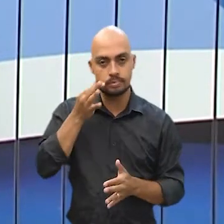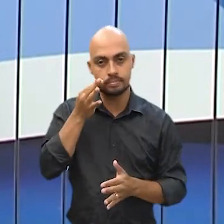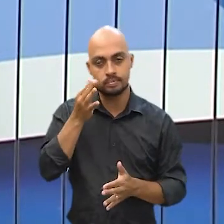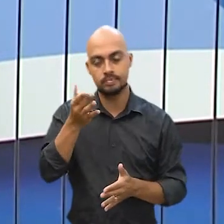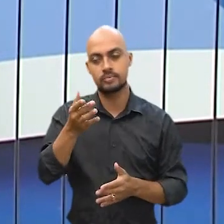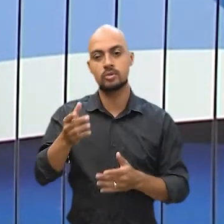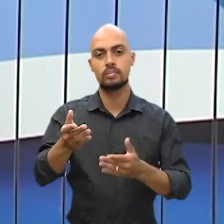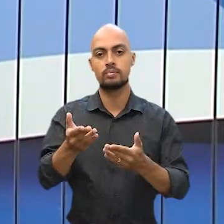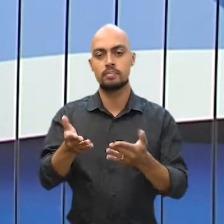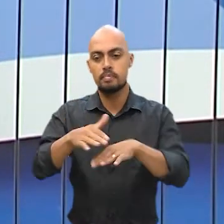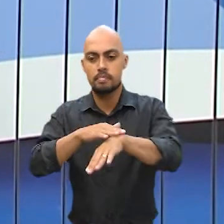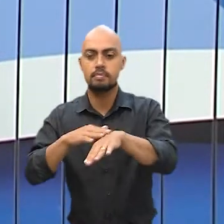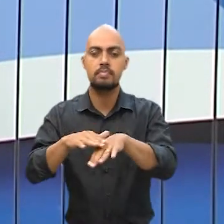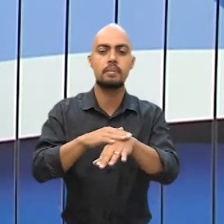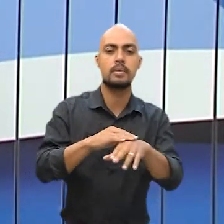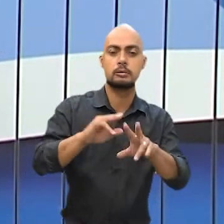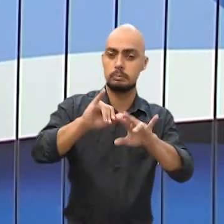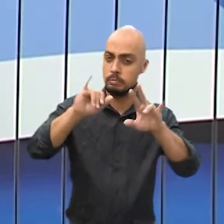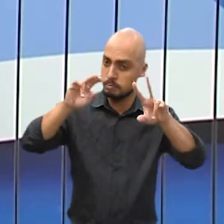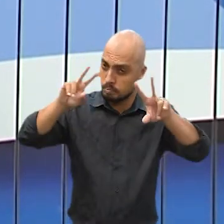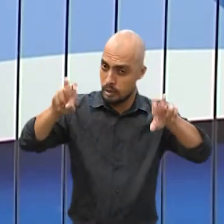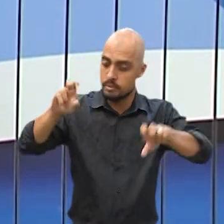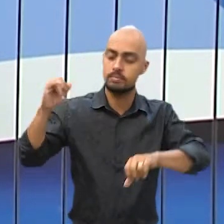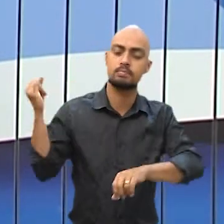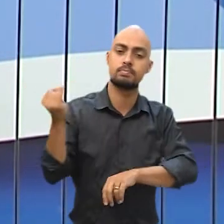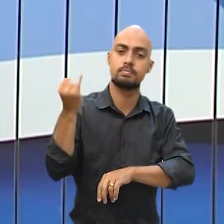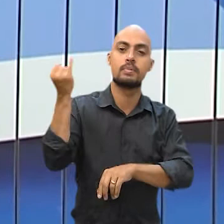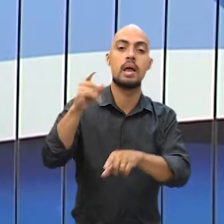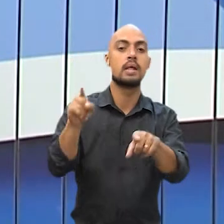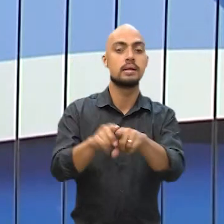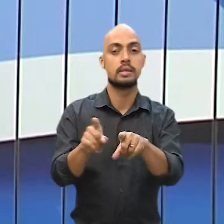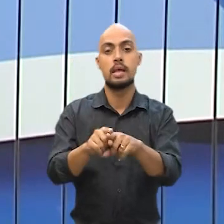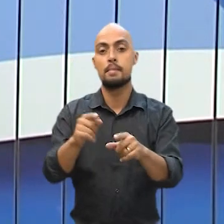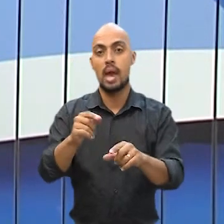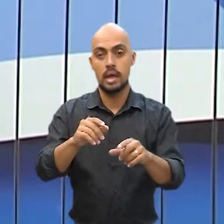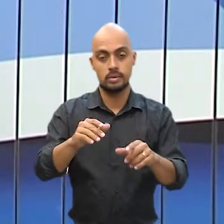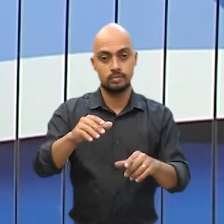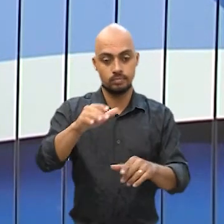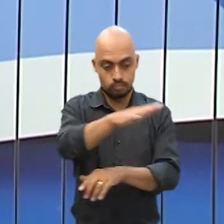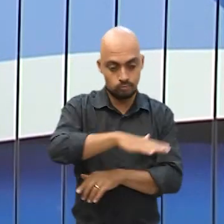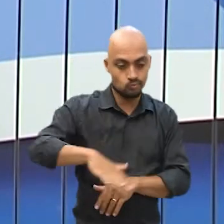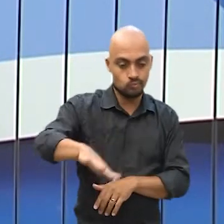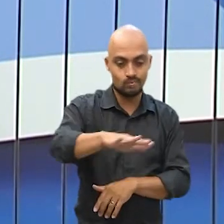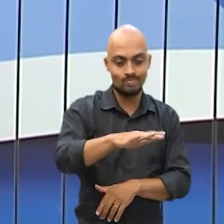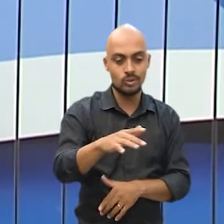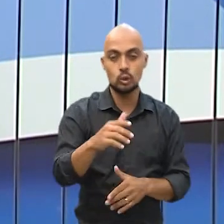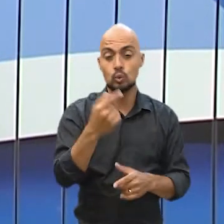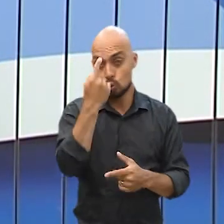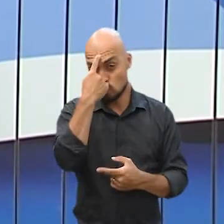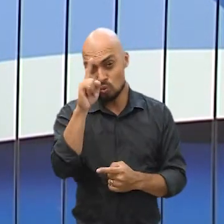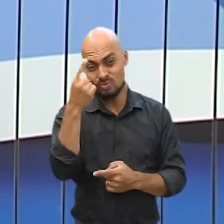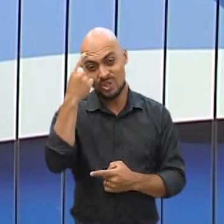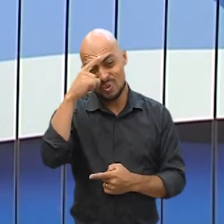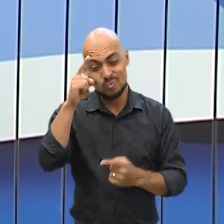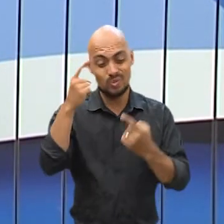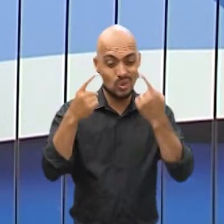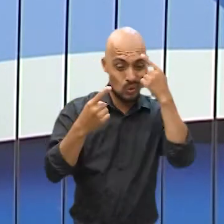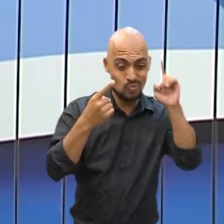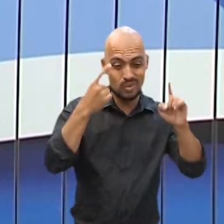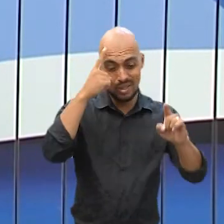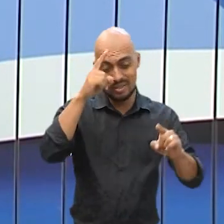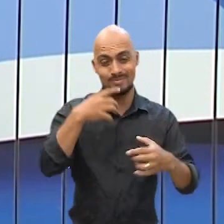assunto importante. Olha, pensemos também que esse cenário de indefinições é ainda